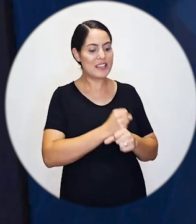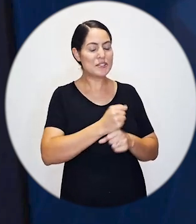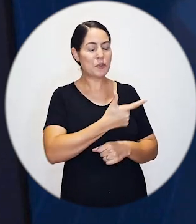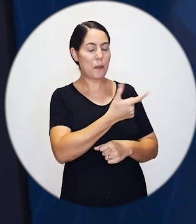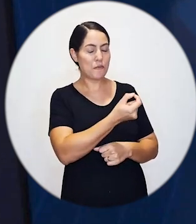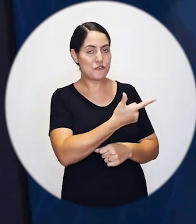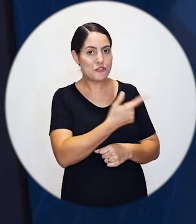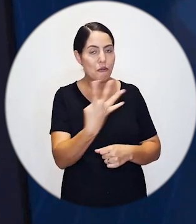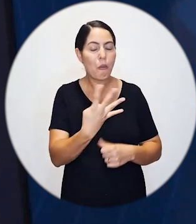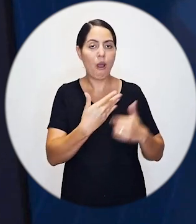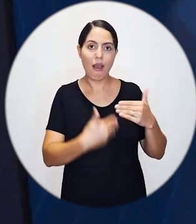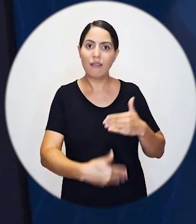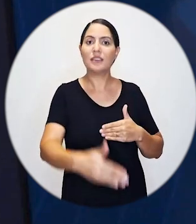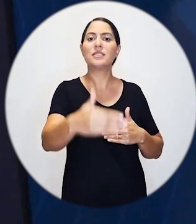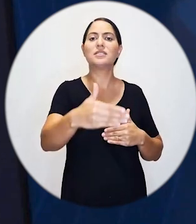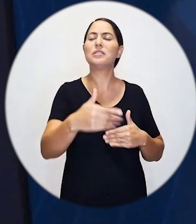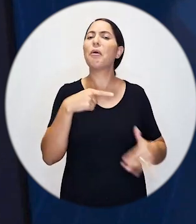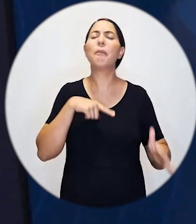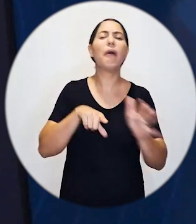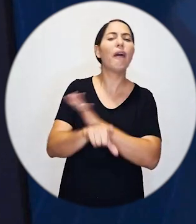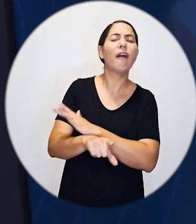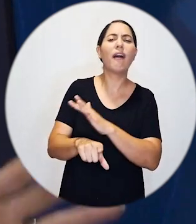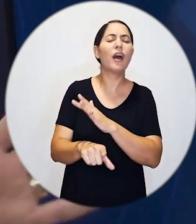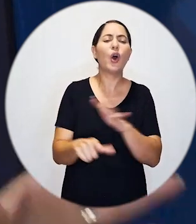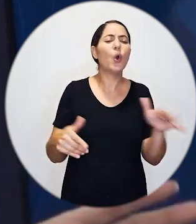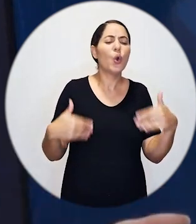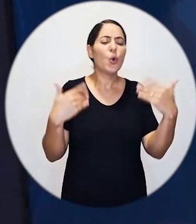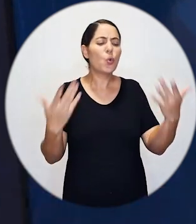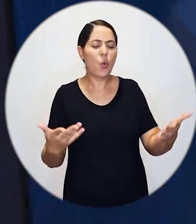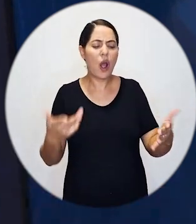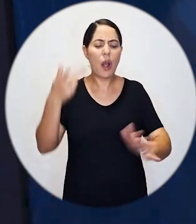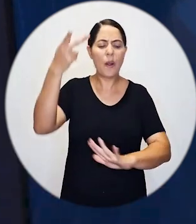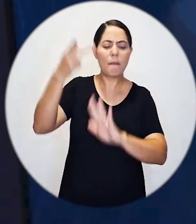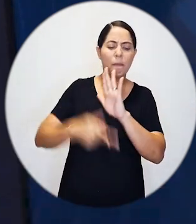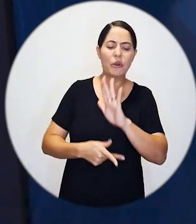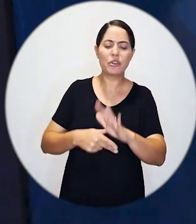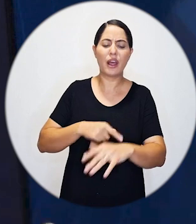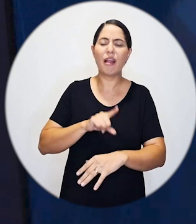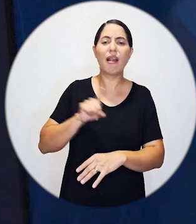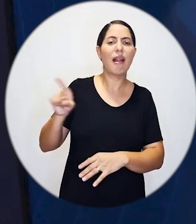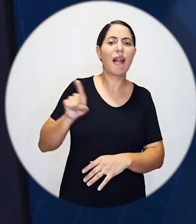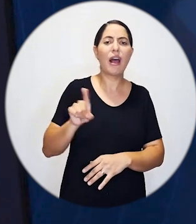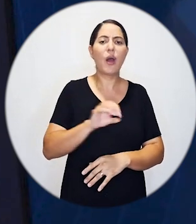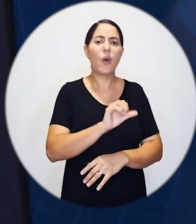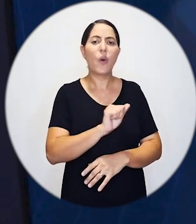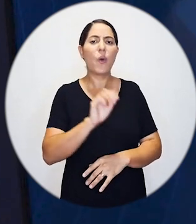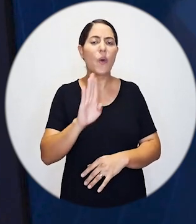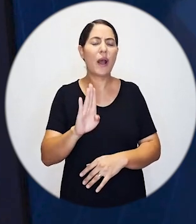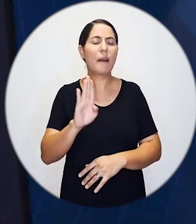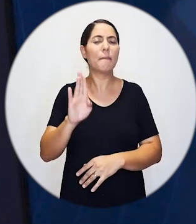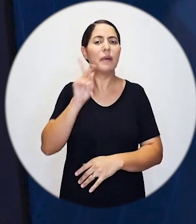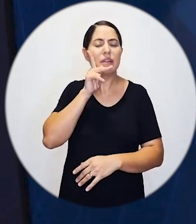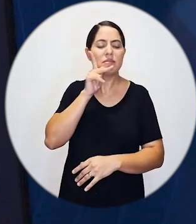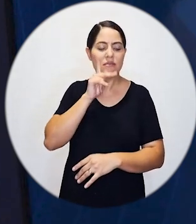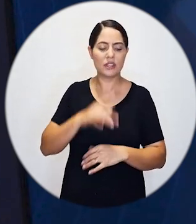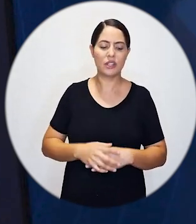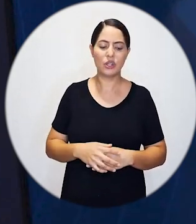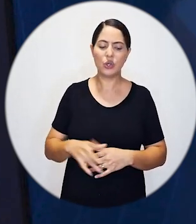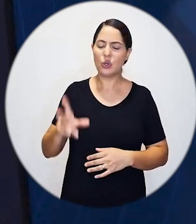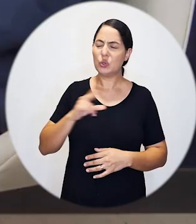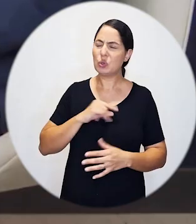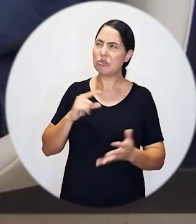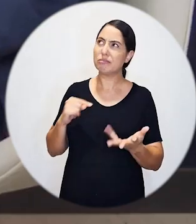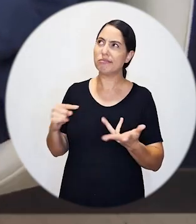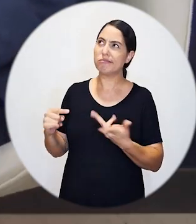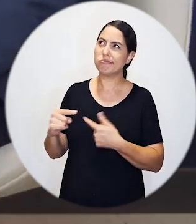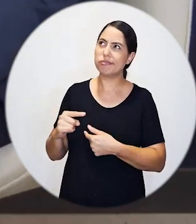vapor nesse ano de 2024. Quais são os projetos e as principais iniciativas da OAB na Paraíba esse ano? Germana,